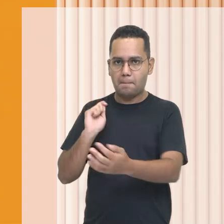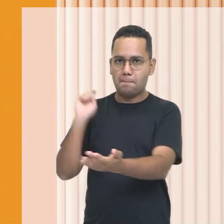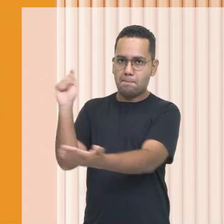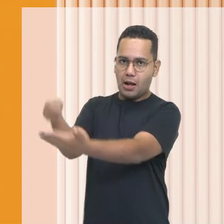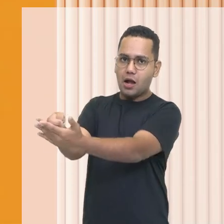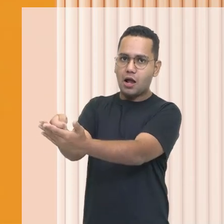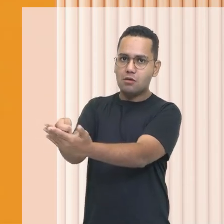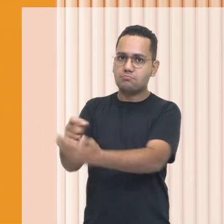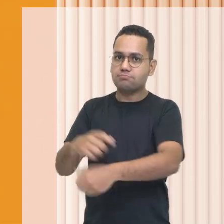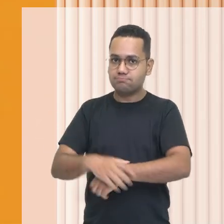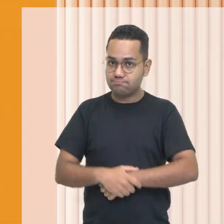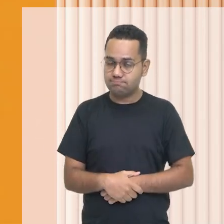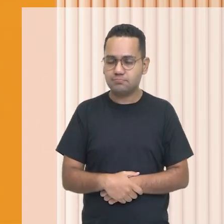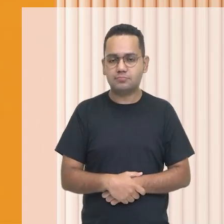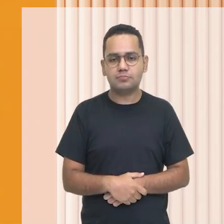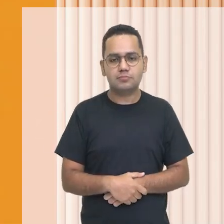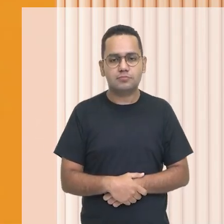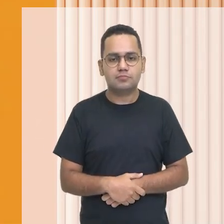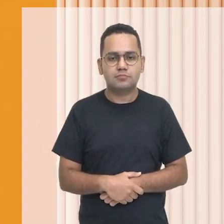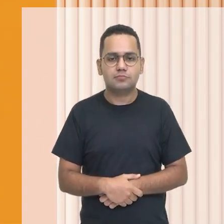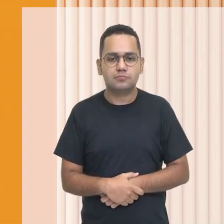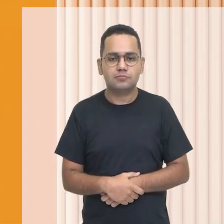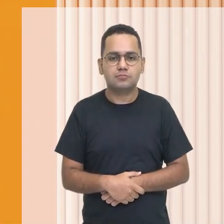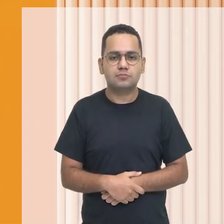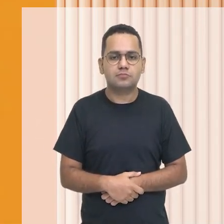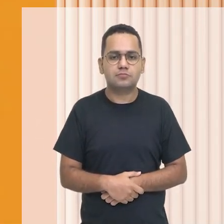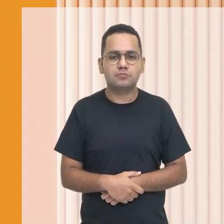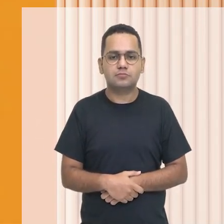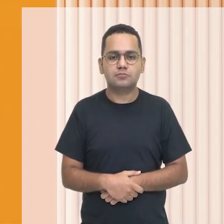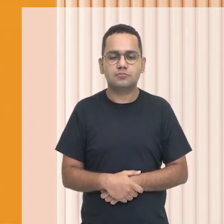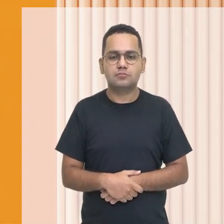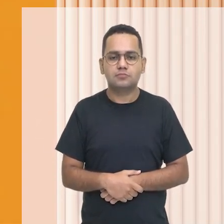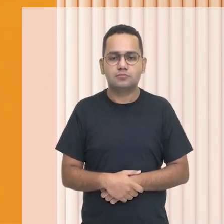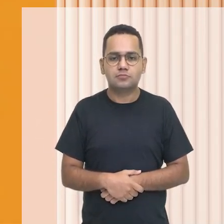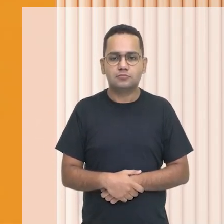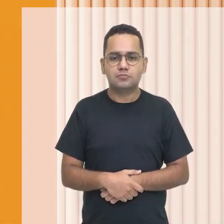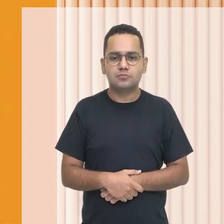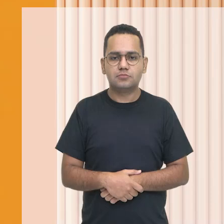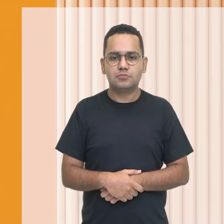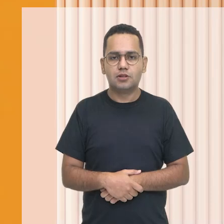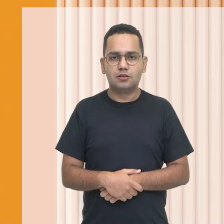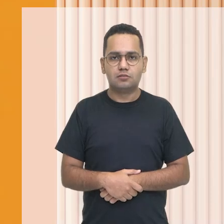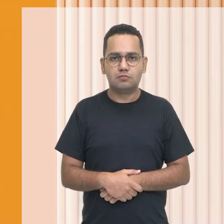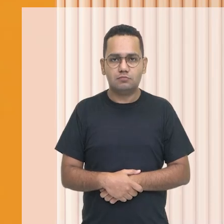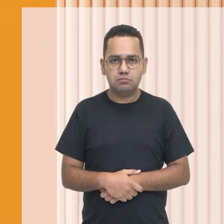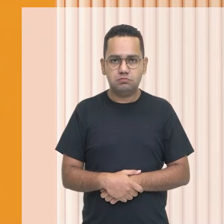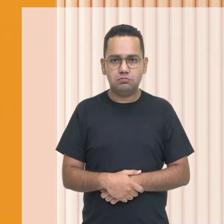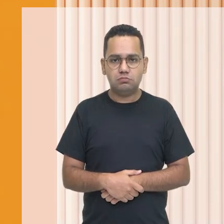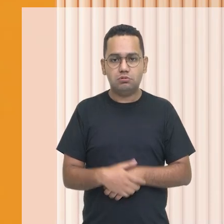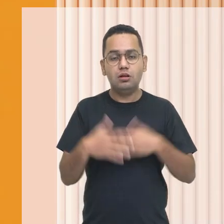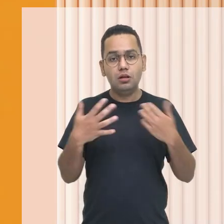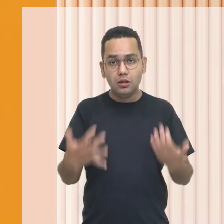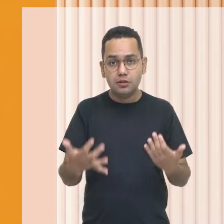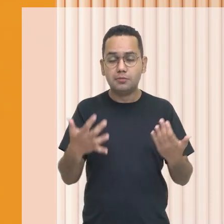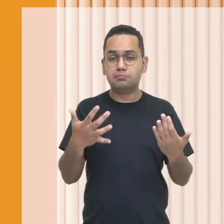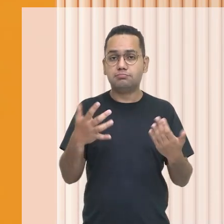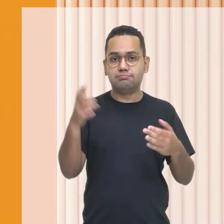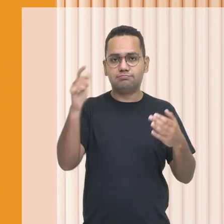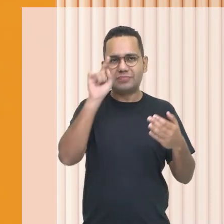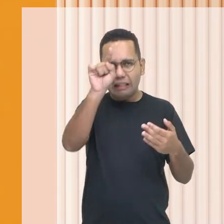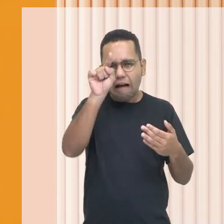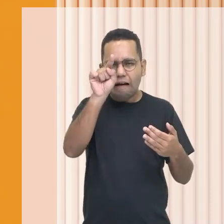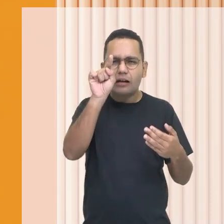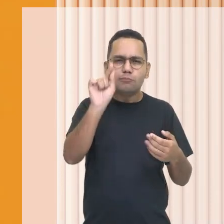E, né, esse processo de industrialização repentino, rápido, né, no